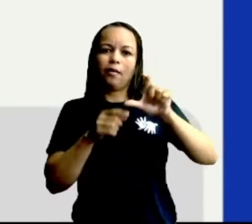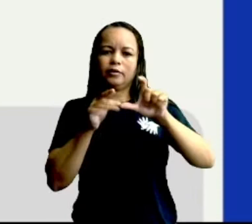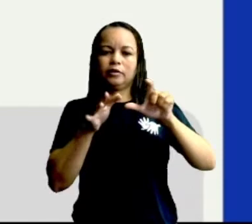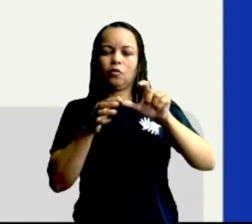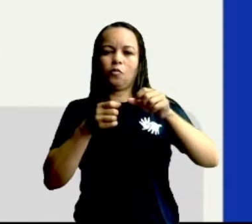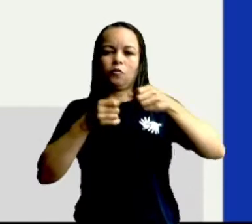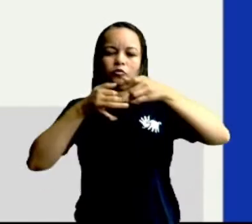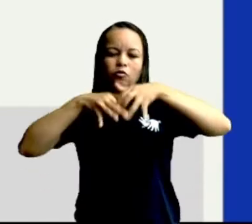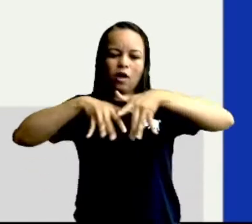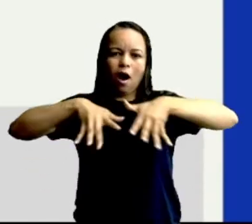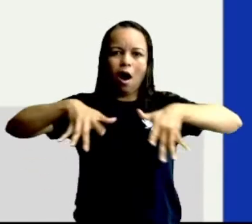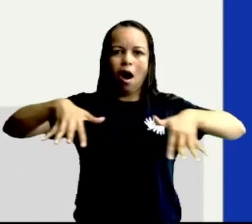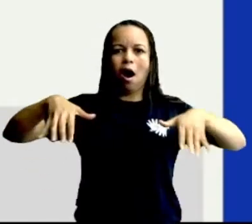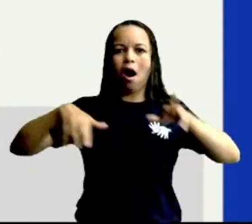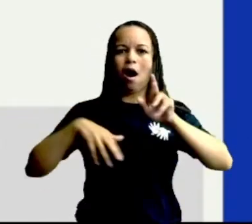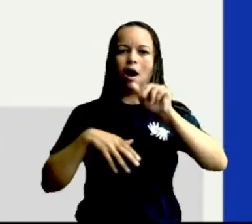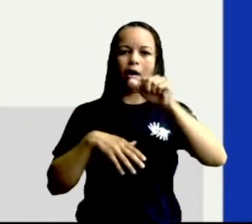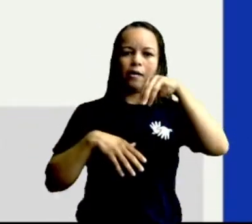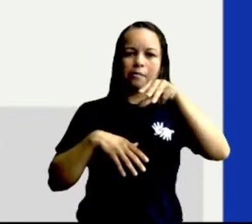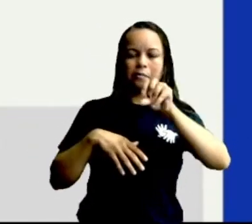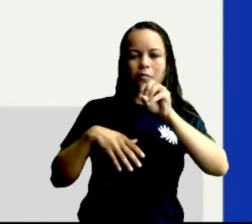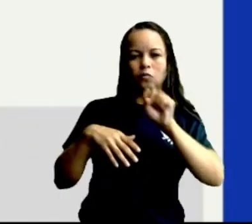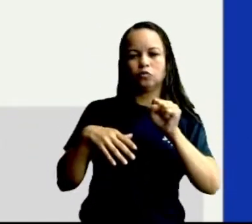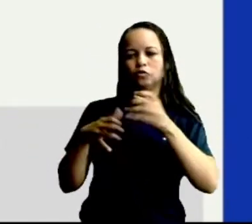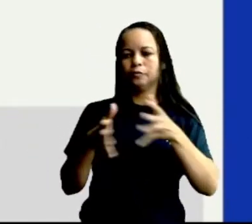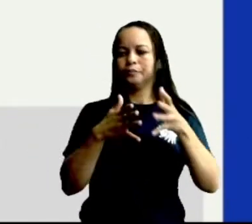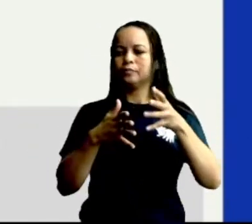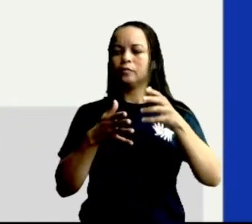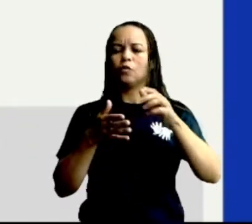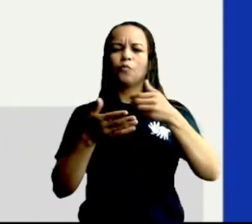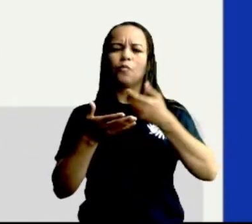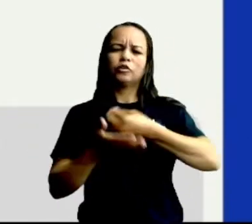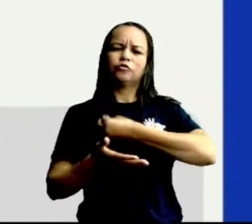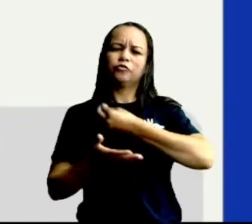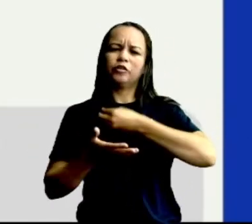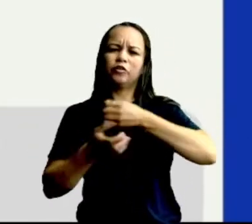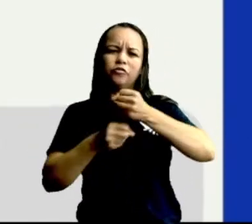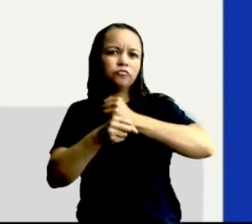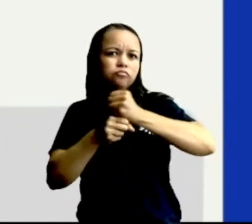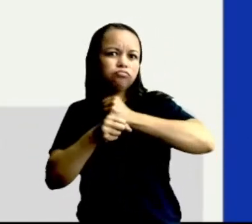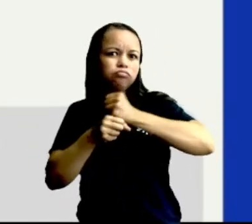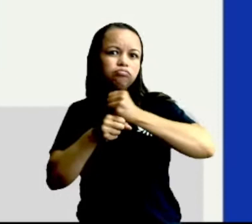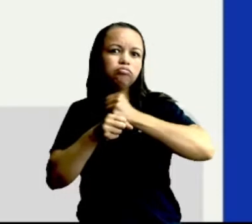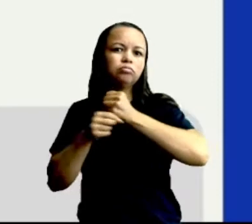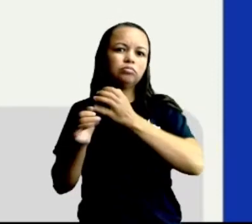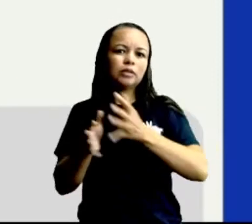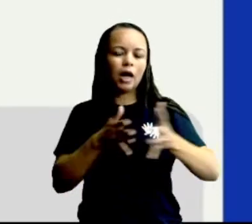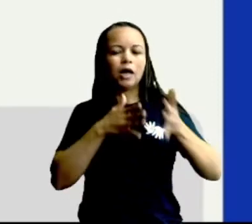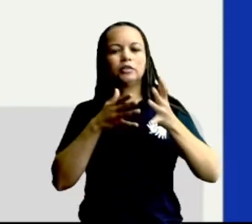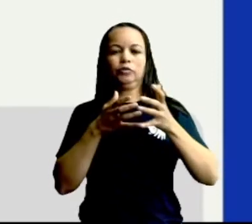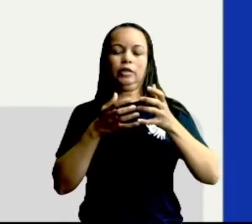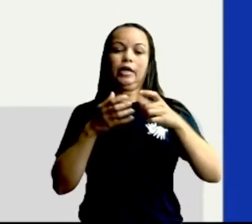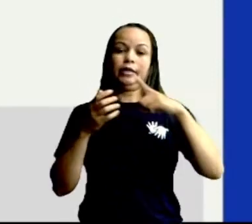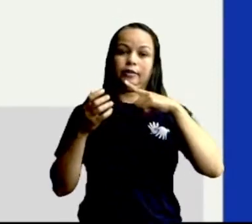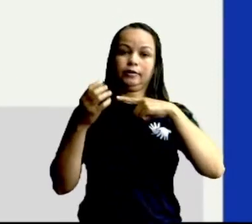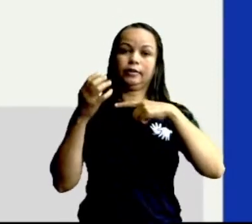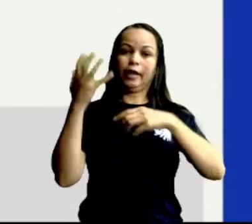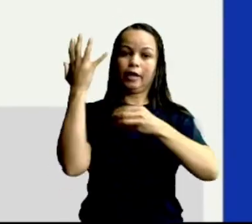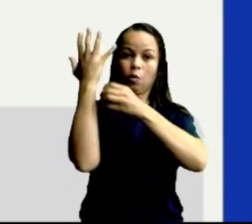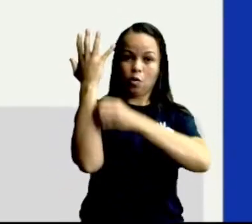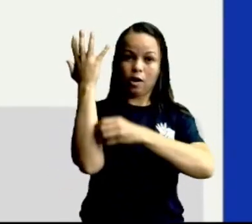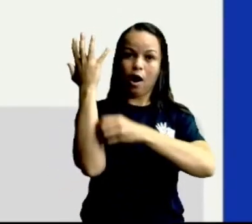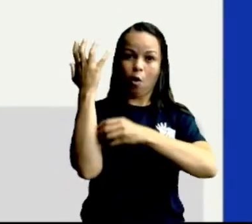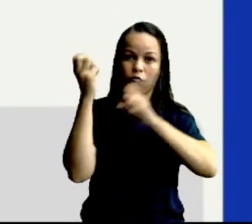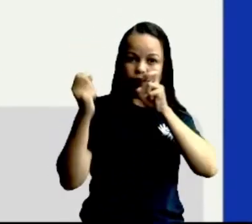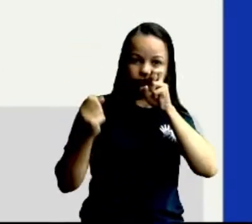muitos ramos. Umas vivem muitos anos e têm caules muito fortes.